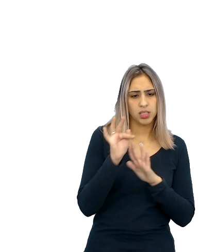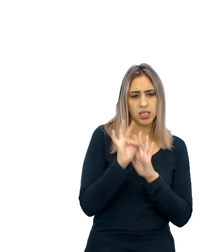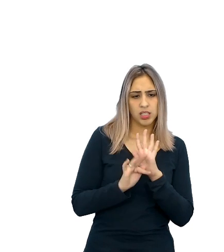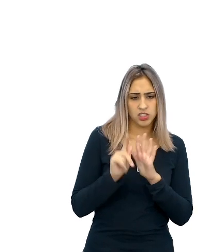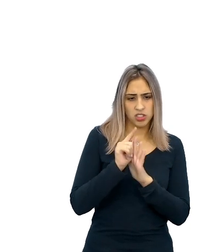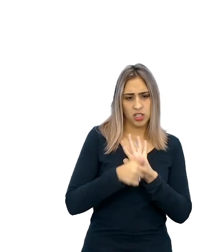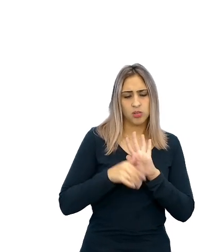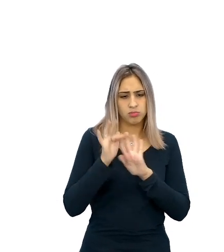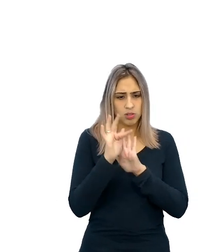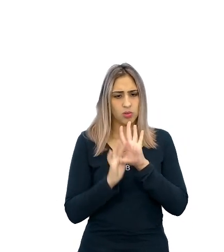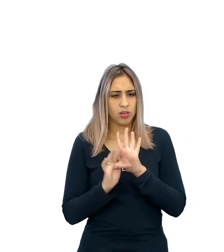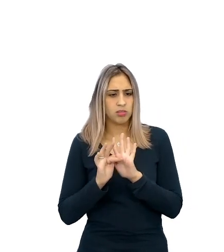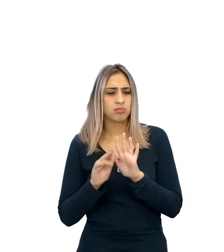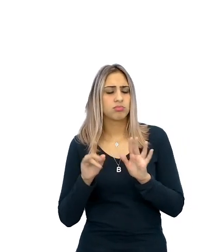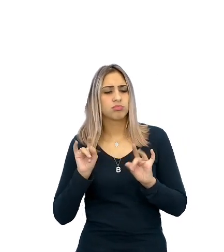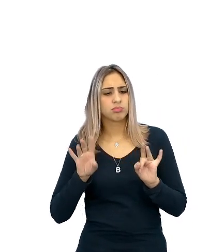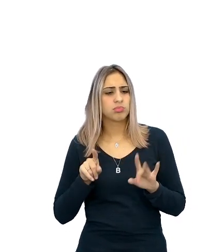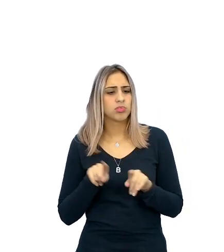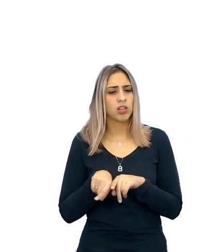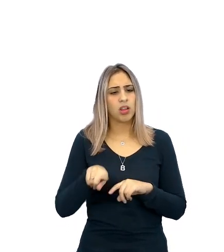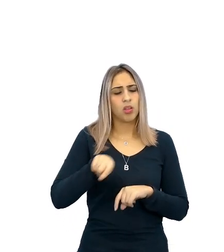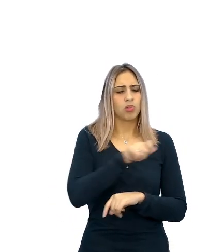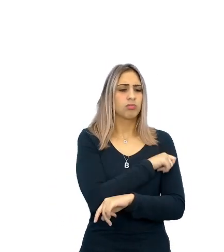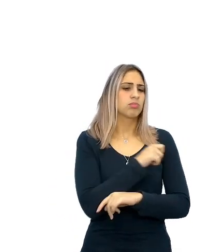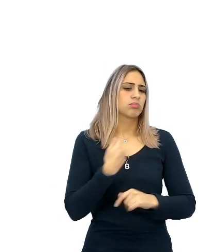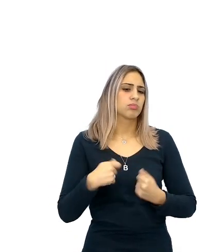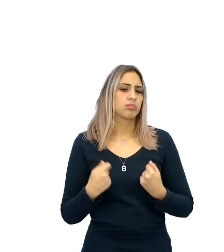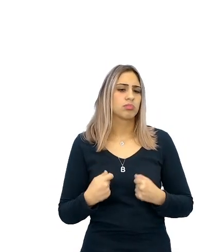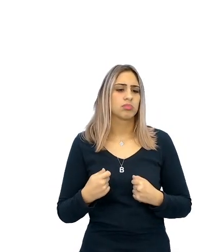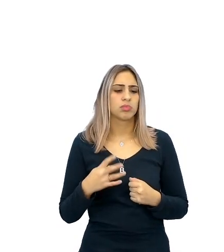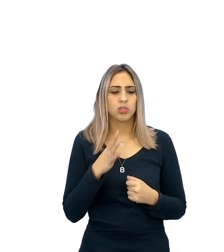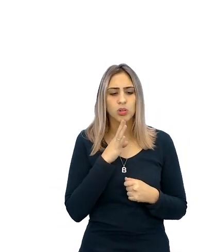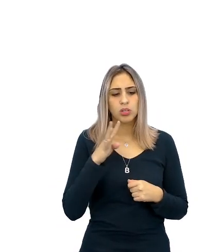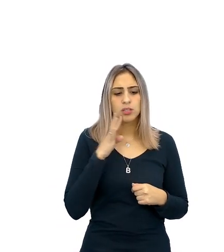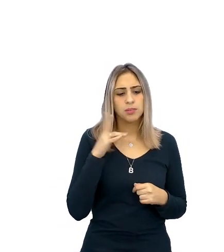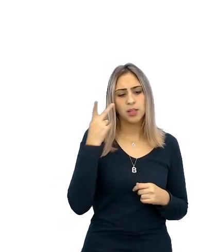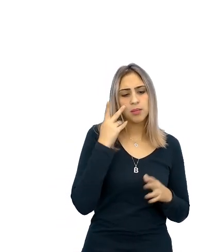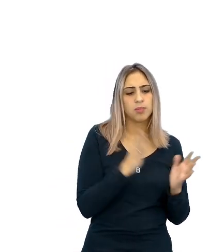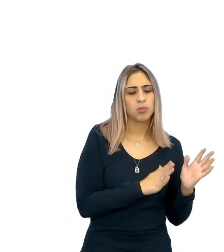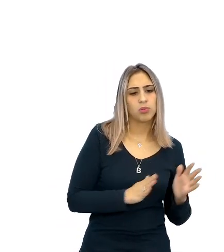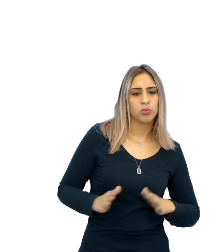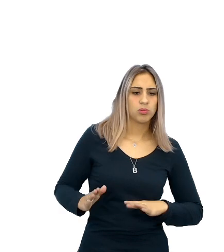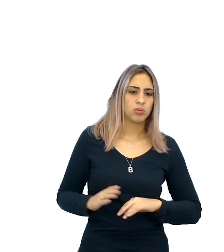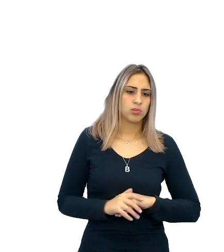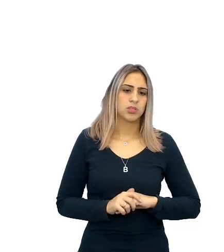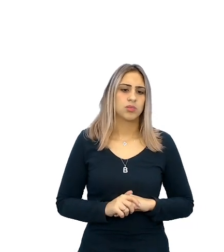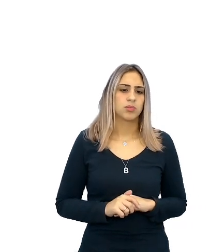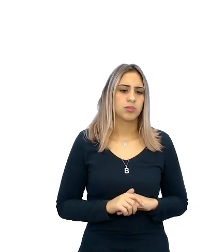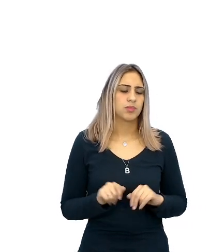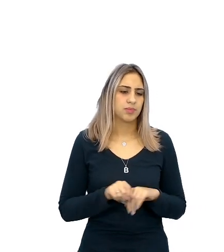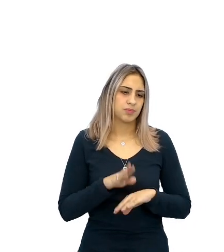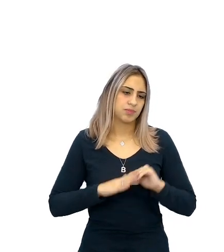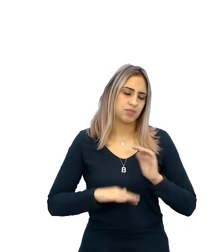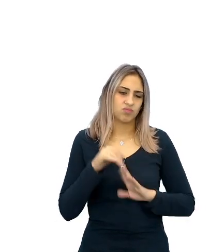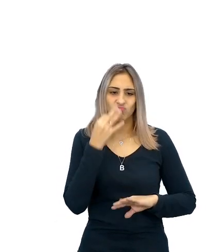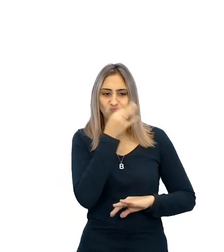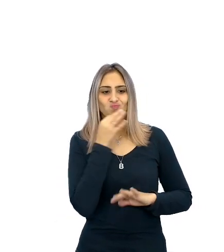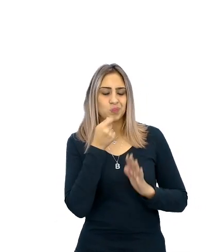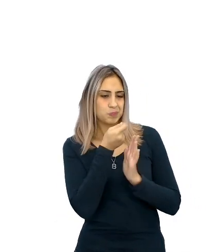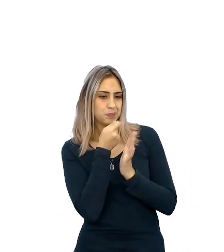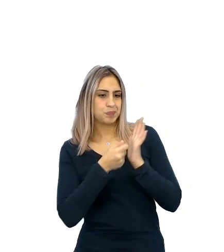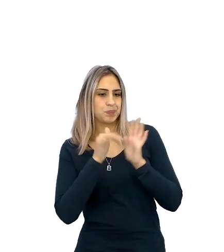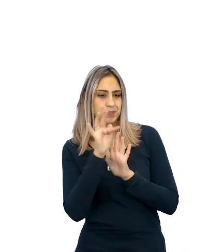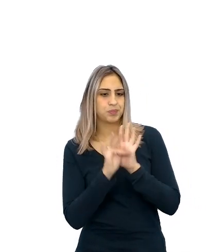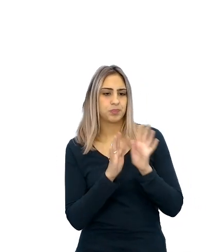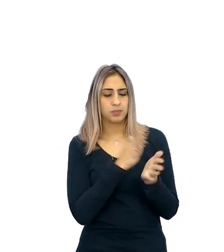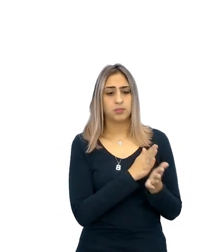textuais específicos, os estudantes terão então adquirido conhecimento para a produção e a elaboração oral ou escrita de textos.